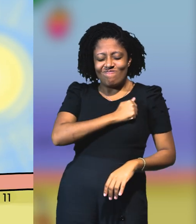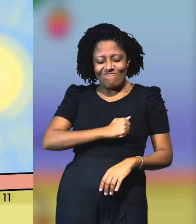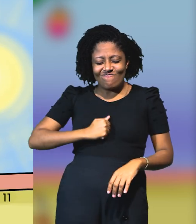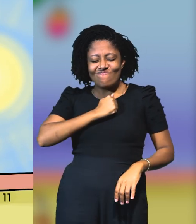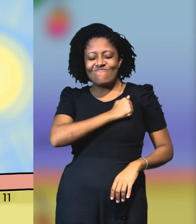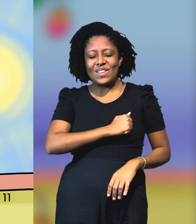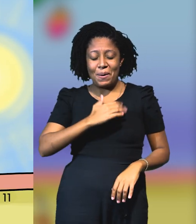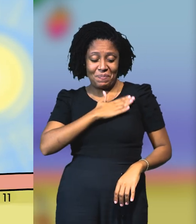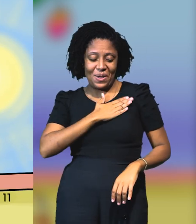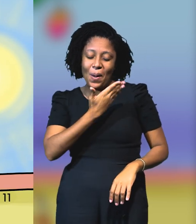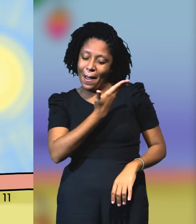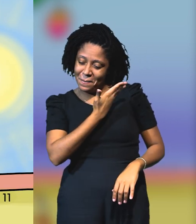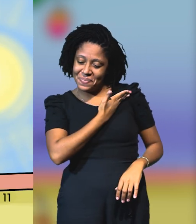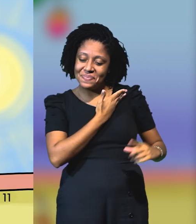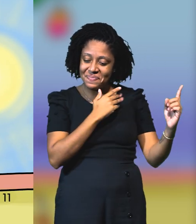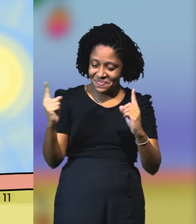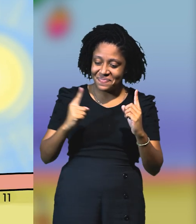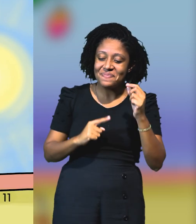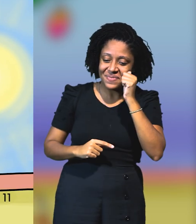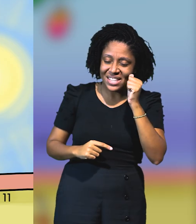das minhas amiguinhas?